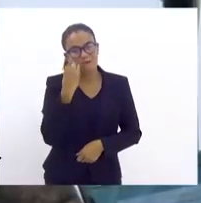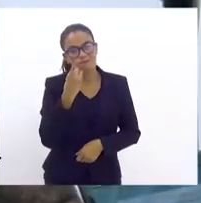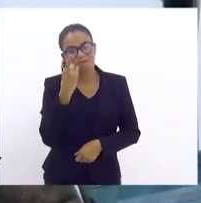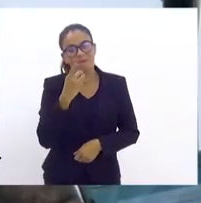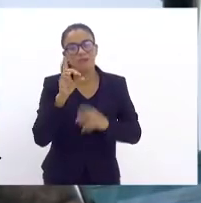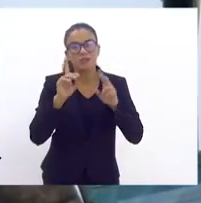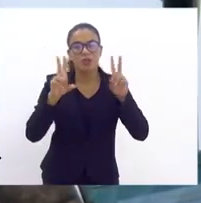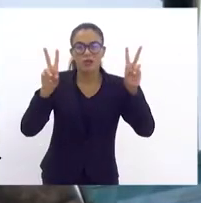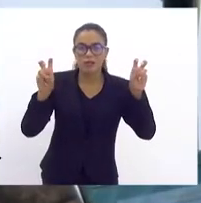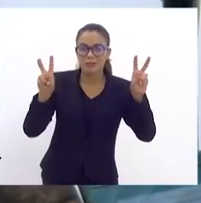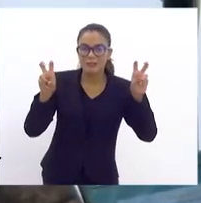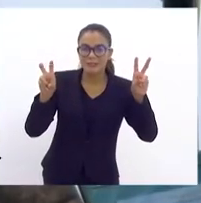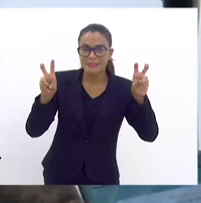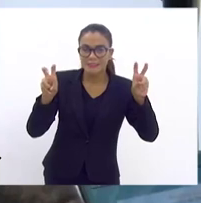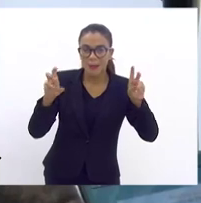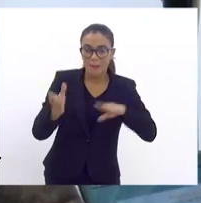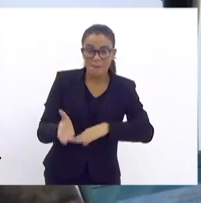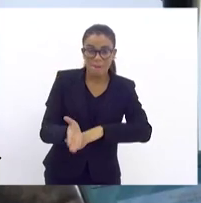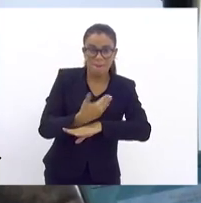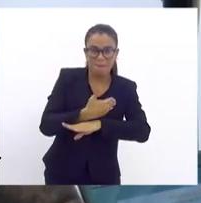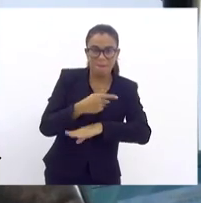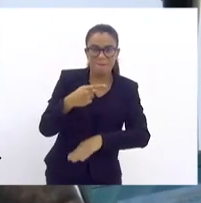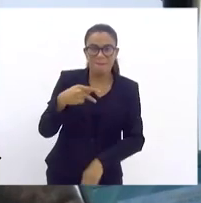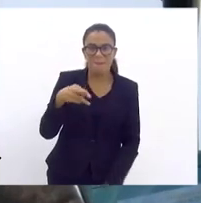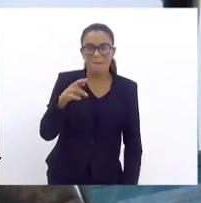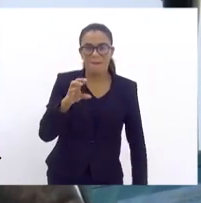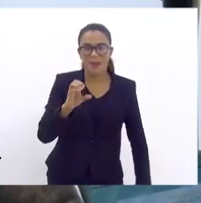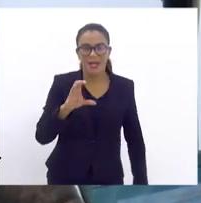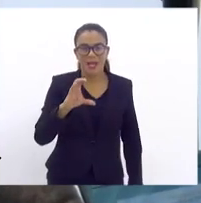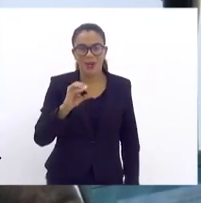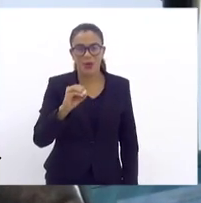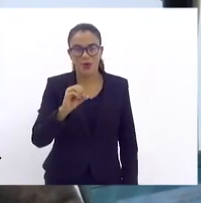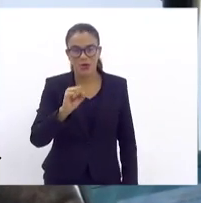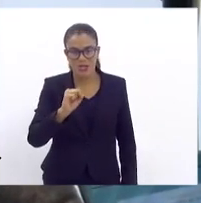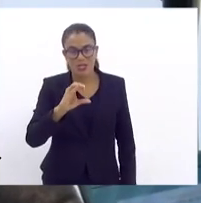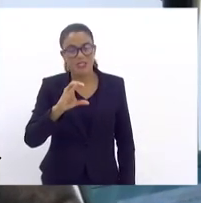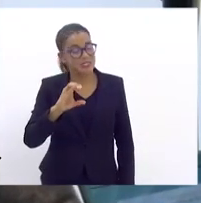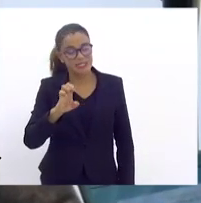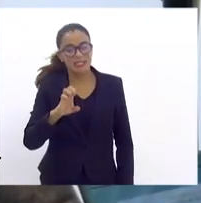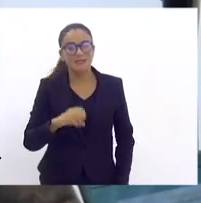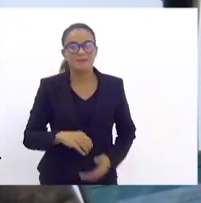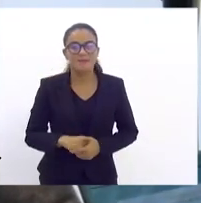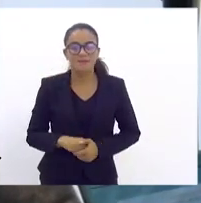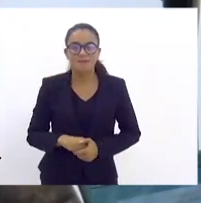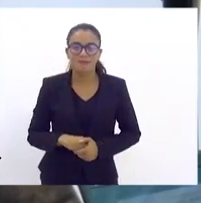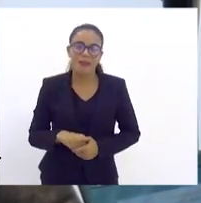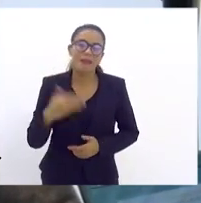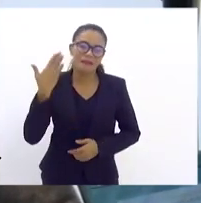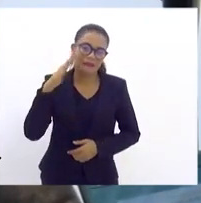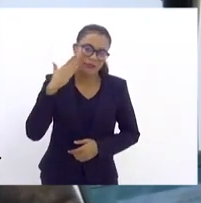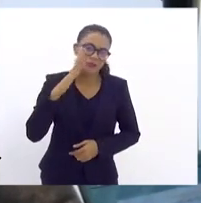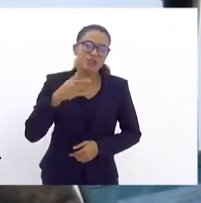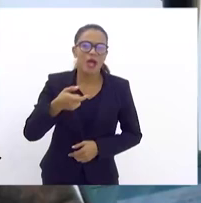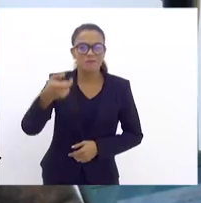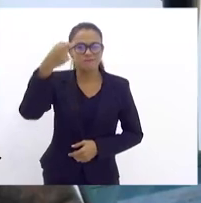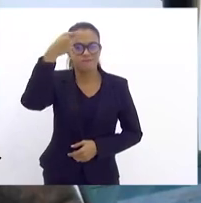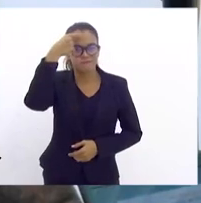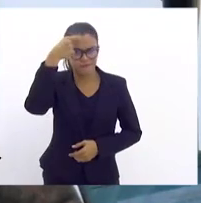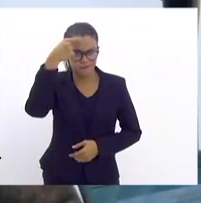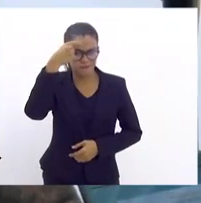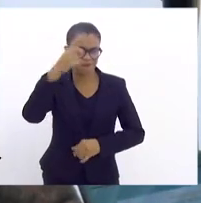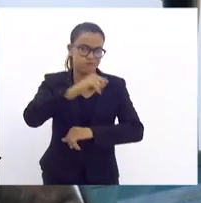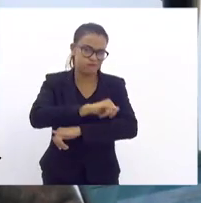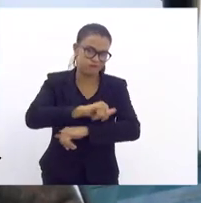a questão é o precoce a gente já entendeu o que é importante a gente já conscientizou a todos que é